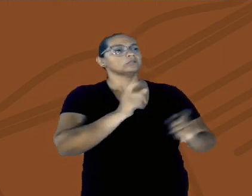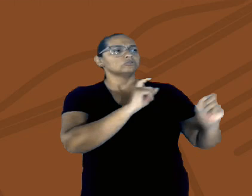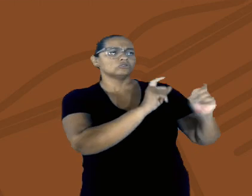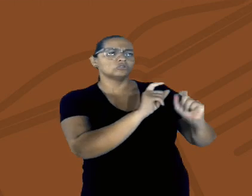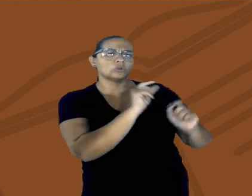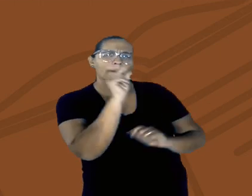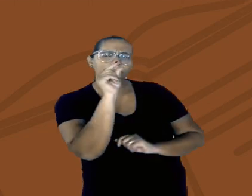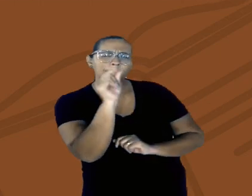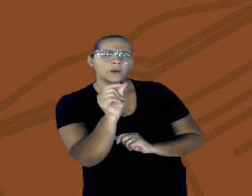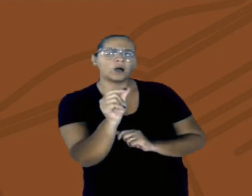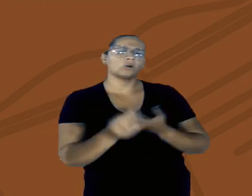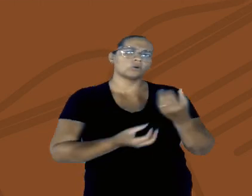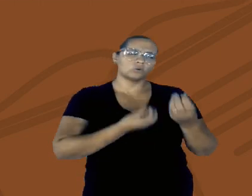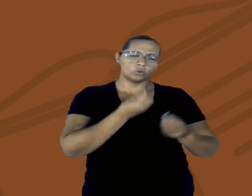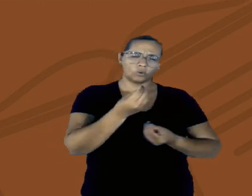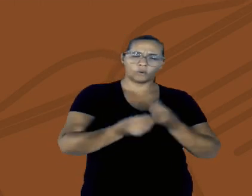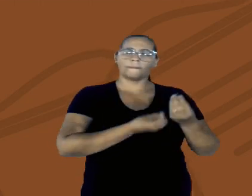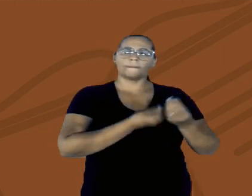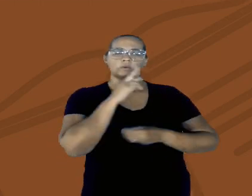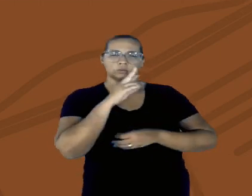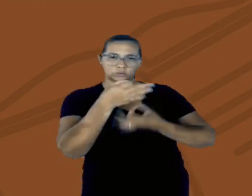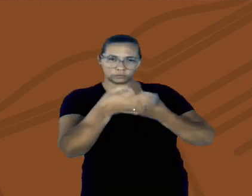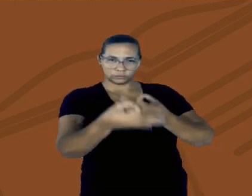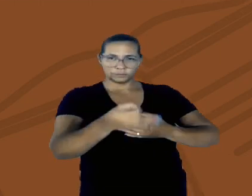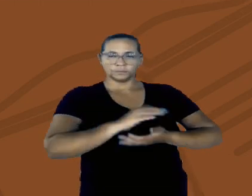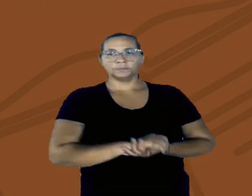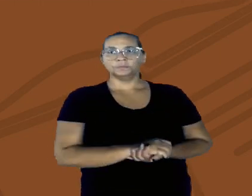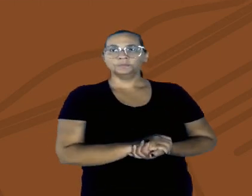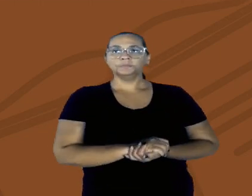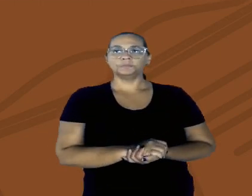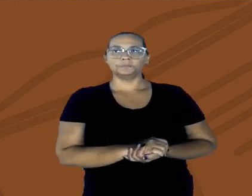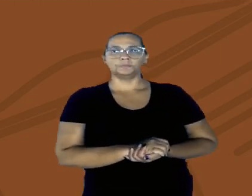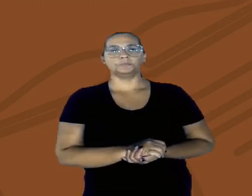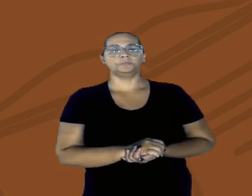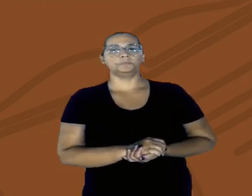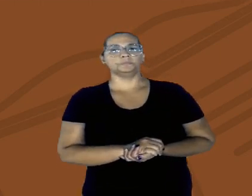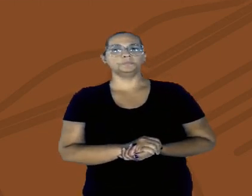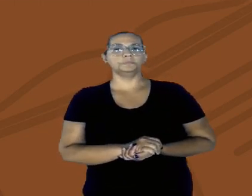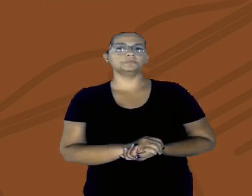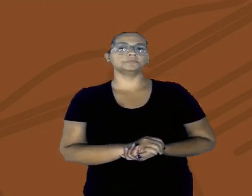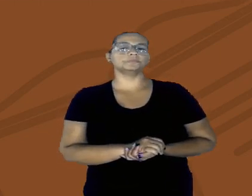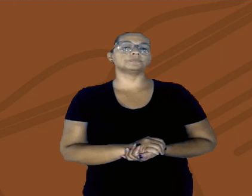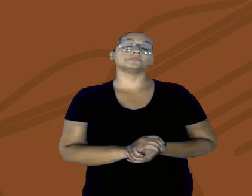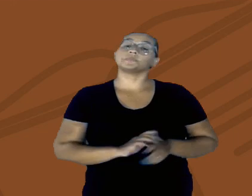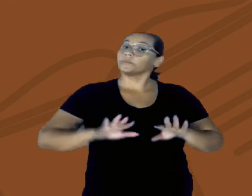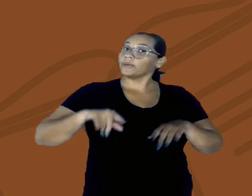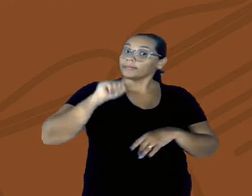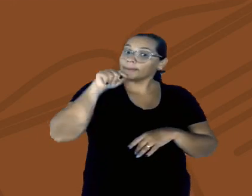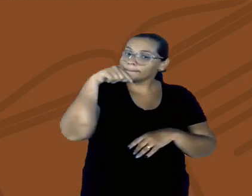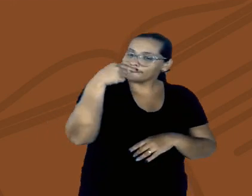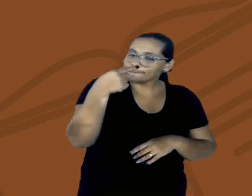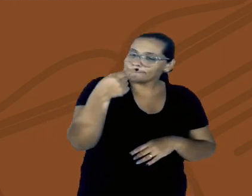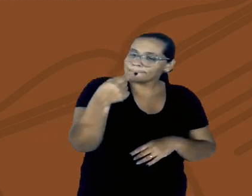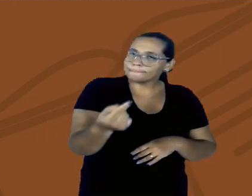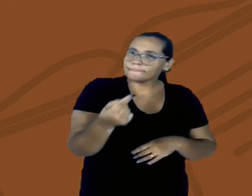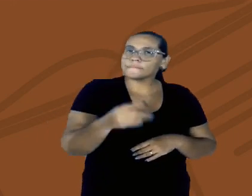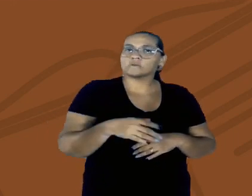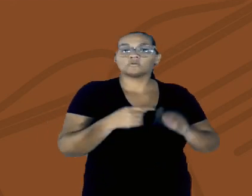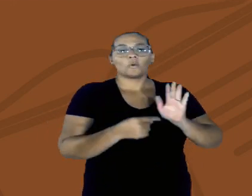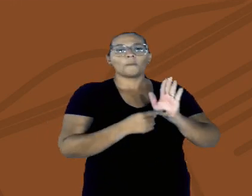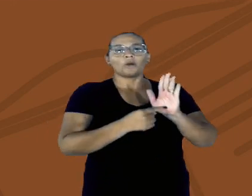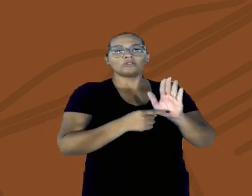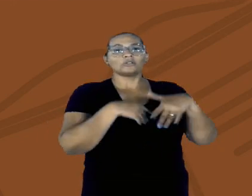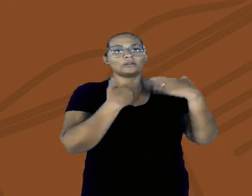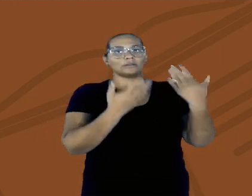um pouco sobre as mesmas. Em seguida, estarei aqui socializando com vocês, trazendo